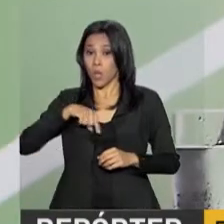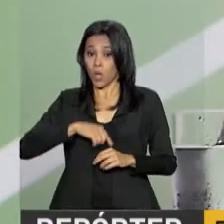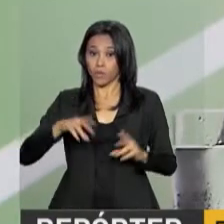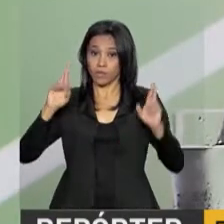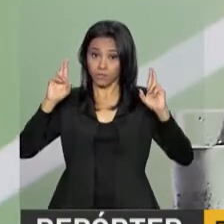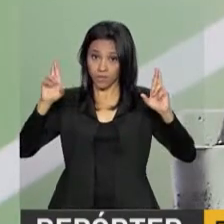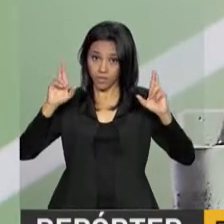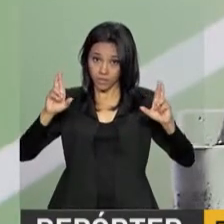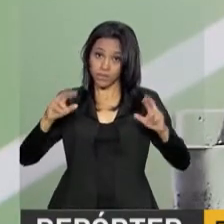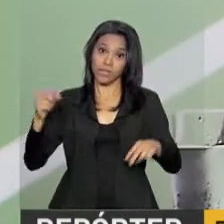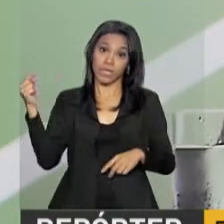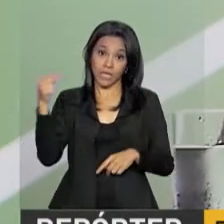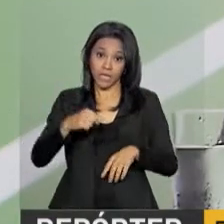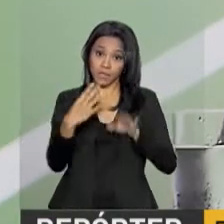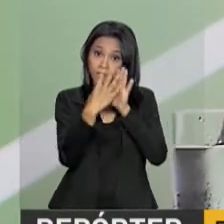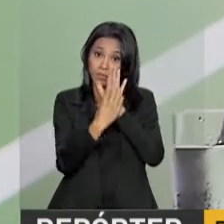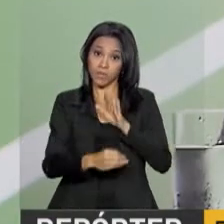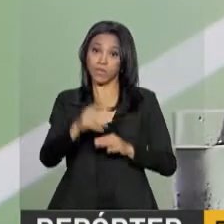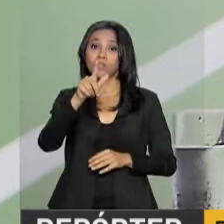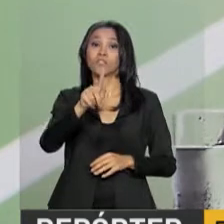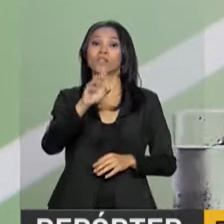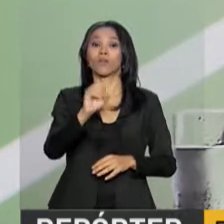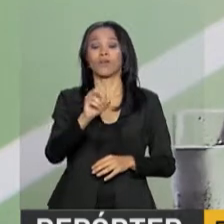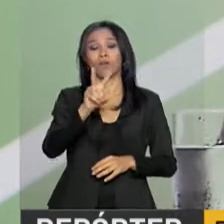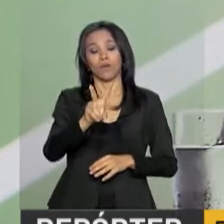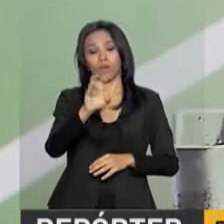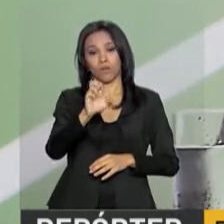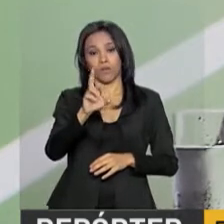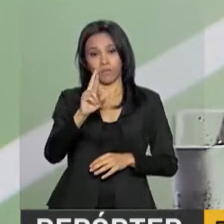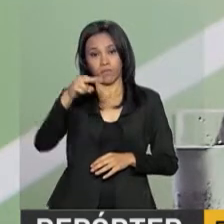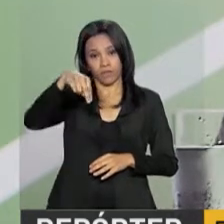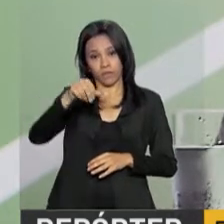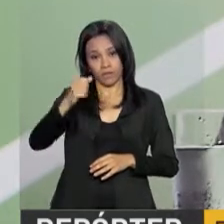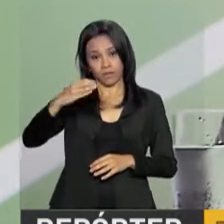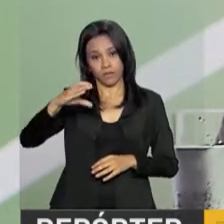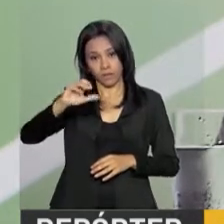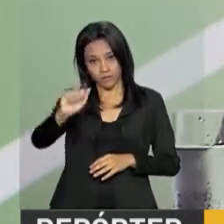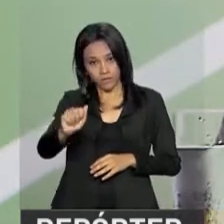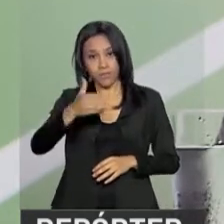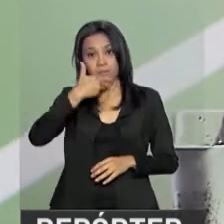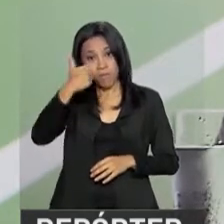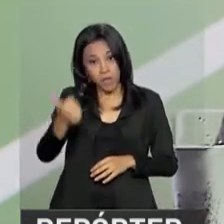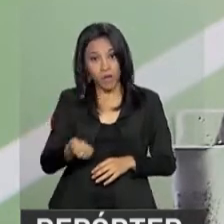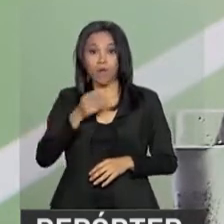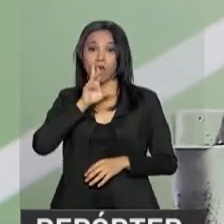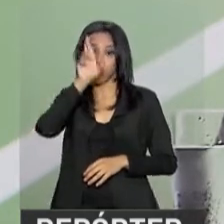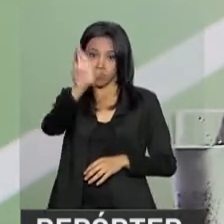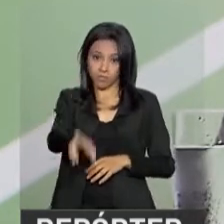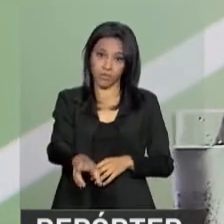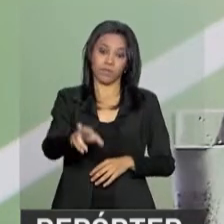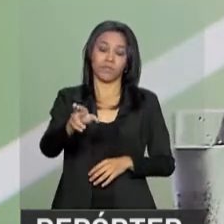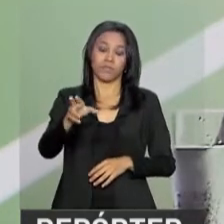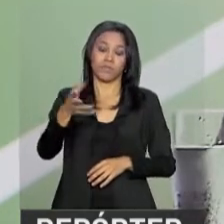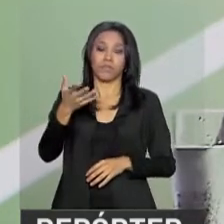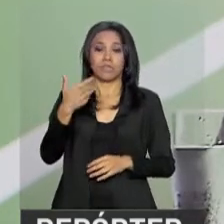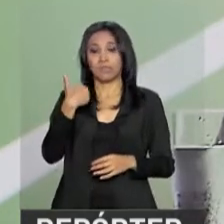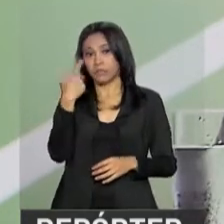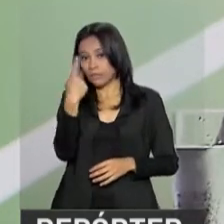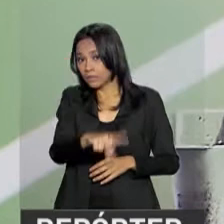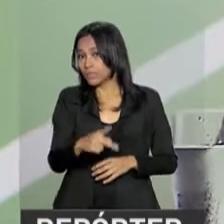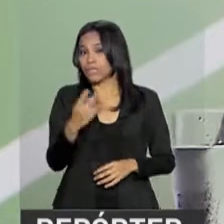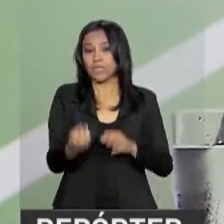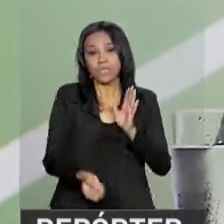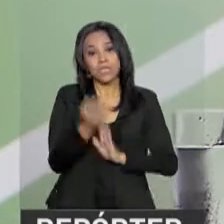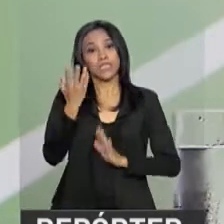maior governança se traduza em melhores resultados para a sociedade, seja na provisão de